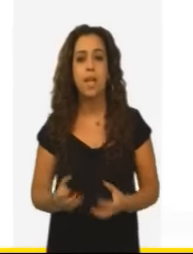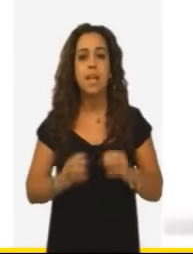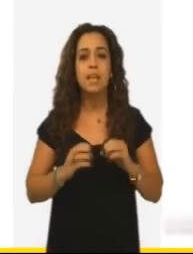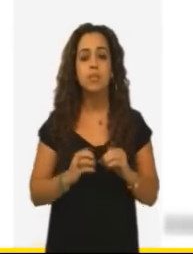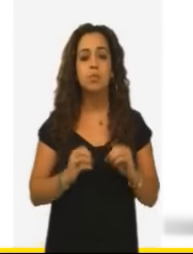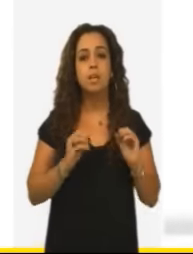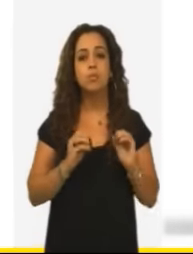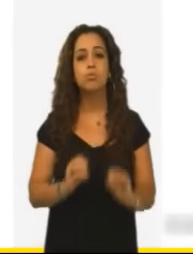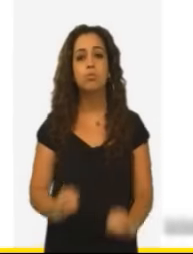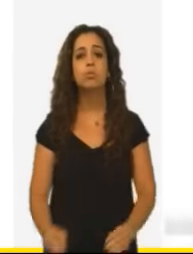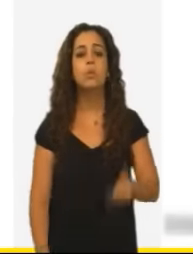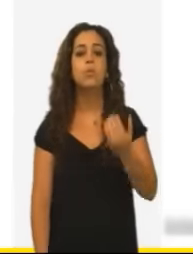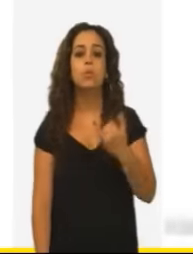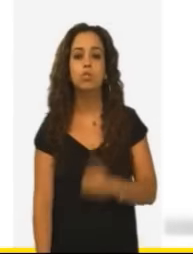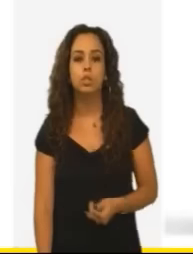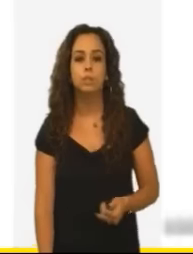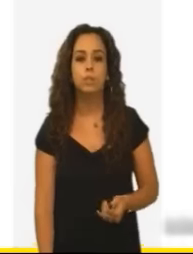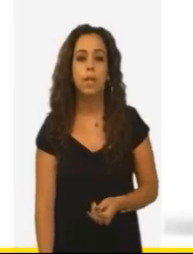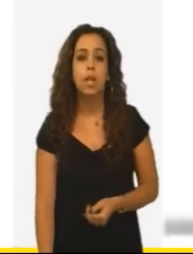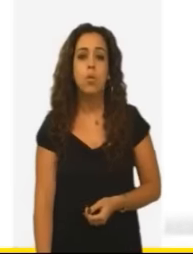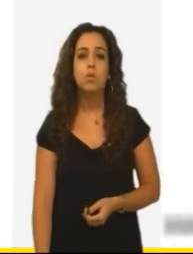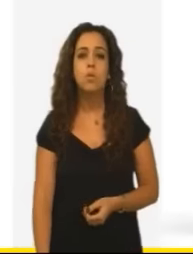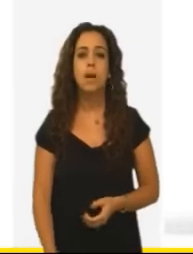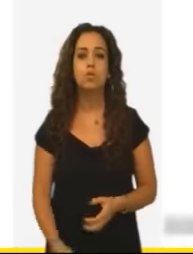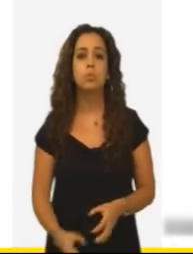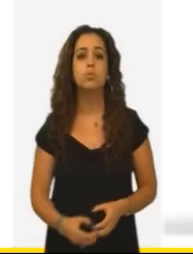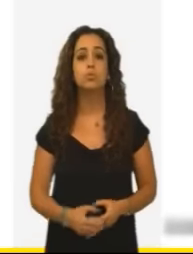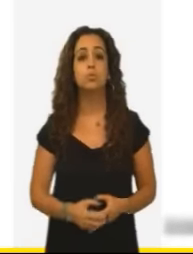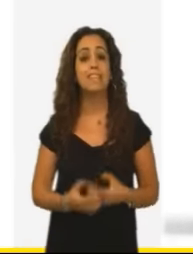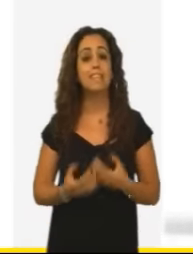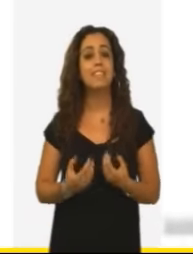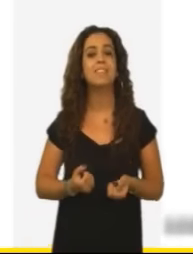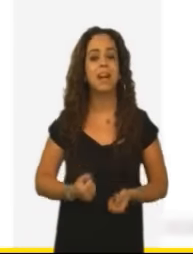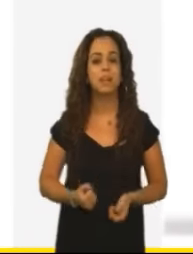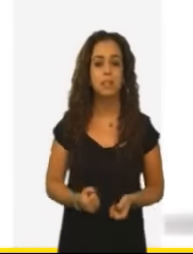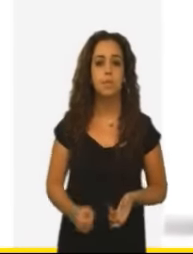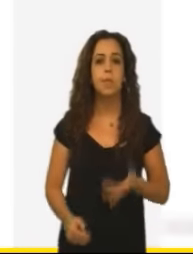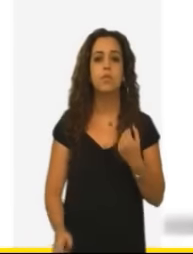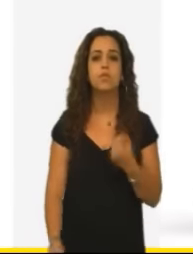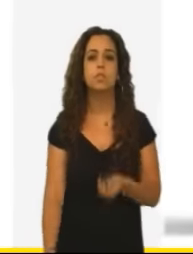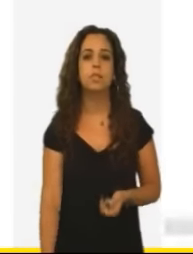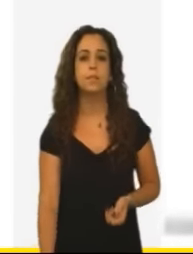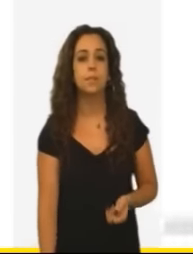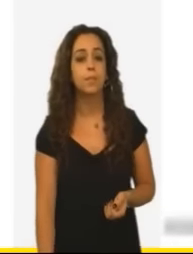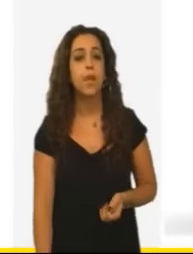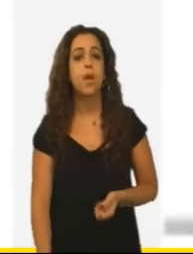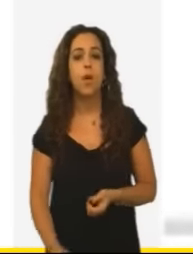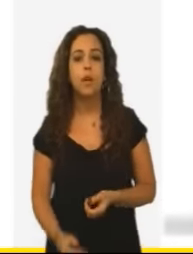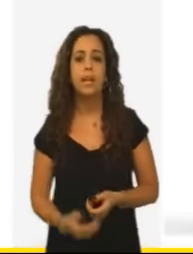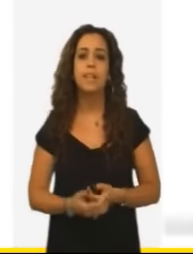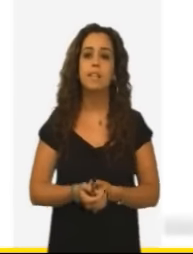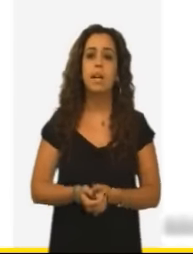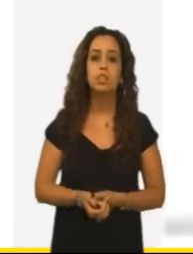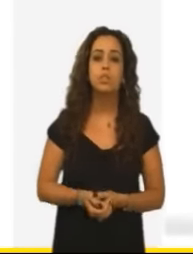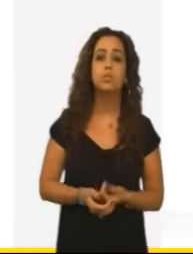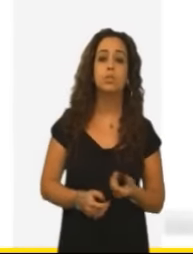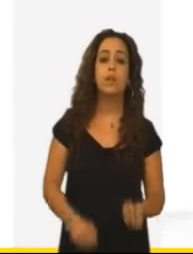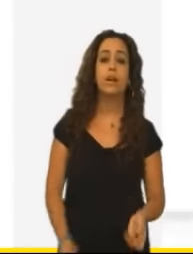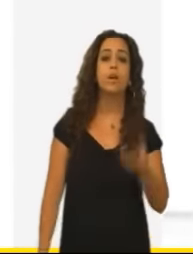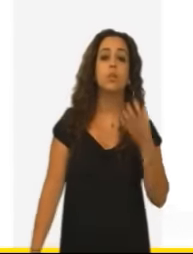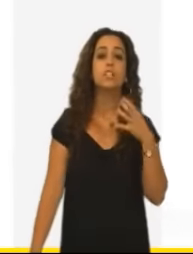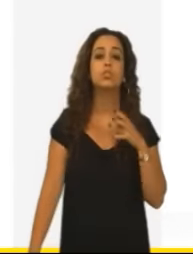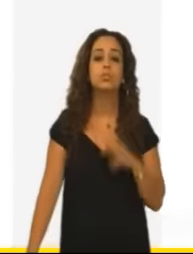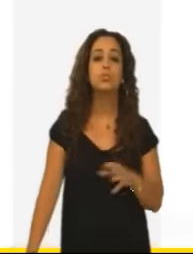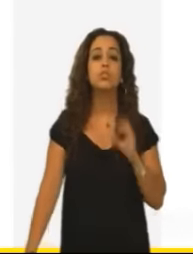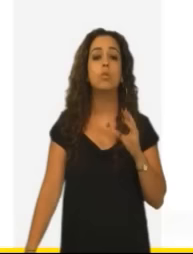advérbio. Isso seria o estudo da morfologia. Quando eu passo para o estudo da sintaxe, eu vou dizer assim, olha, esse artigo se